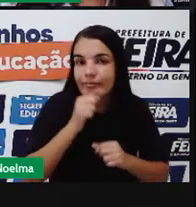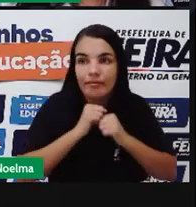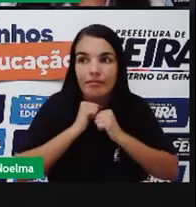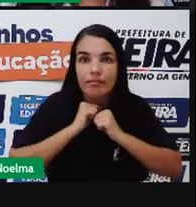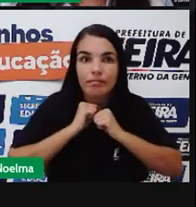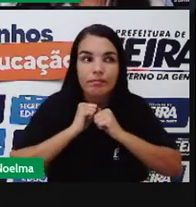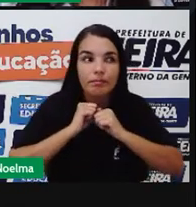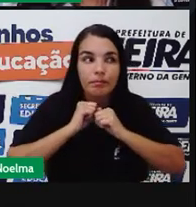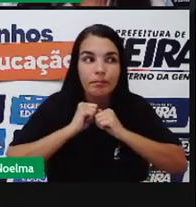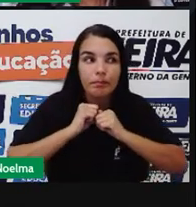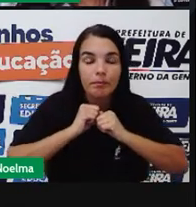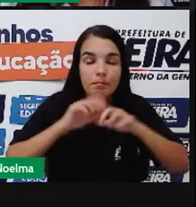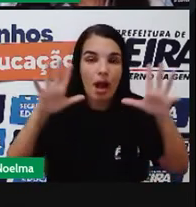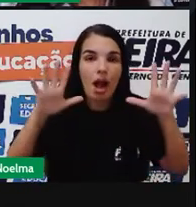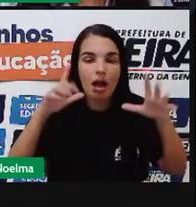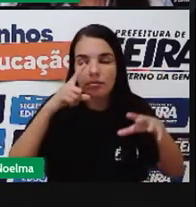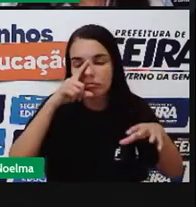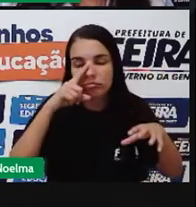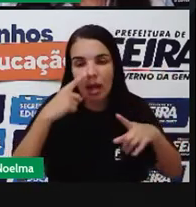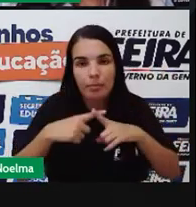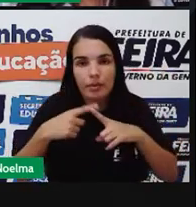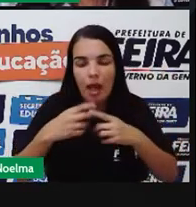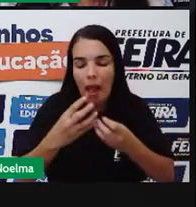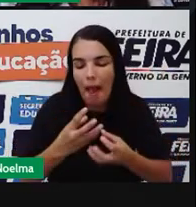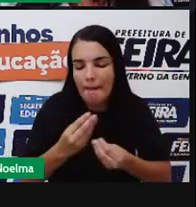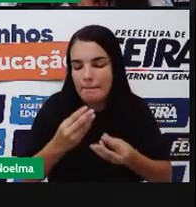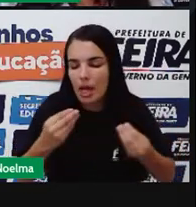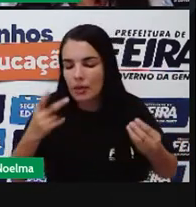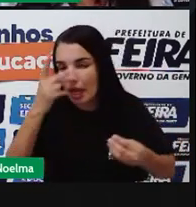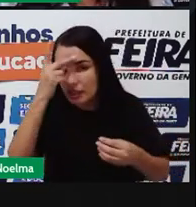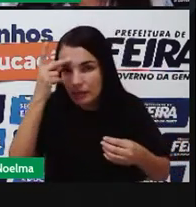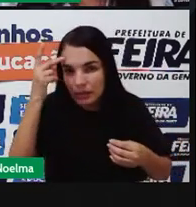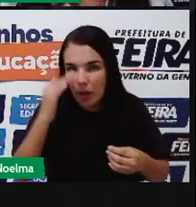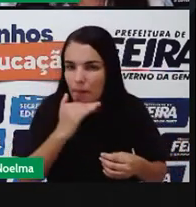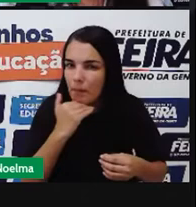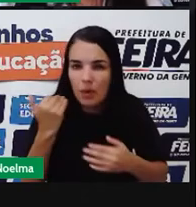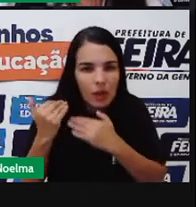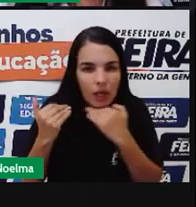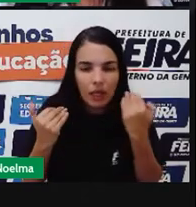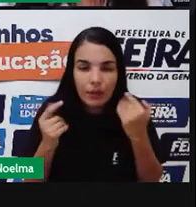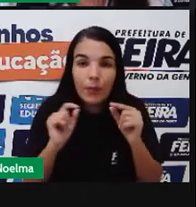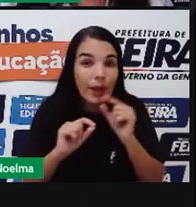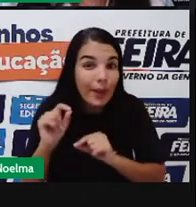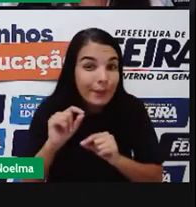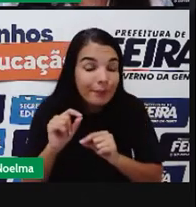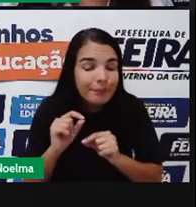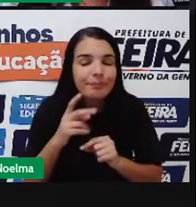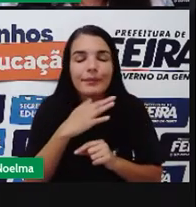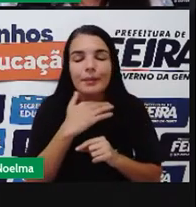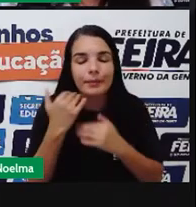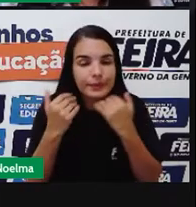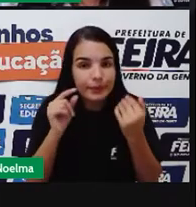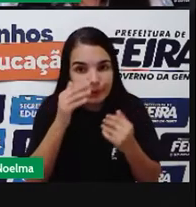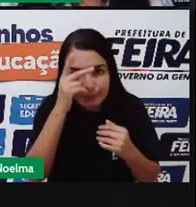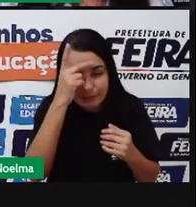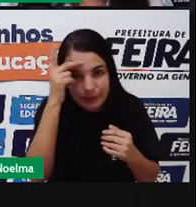né? Visto que a maioria das pessoas que morreram de Covid são de baixa renda,